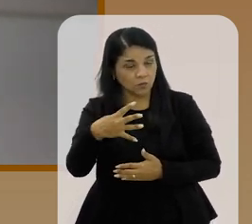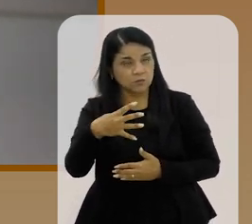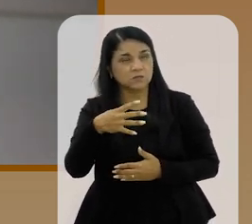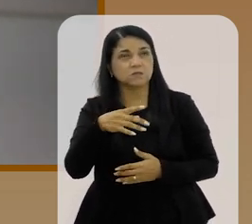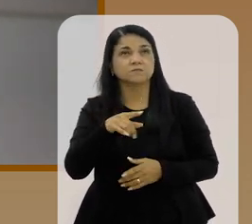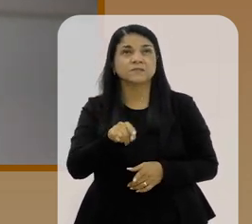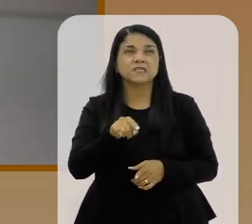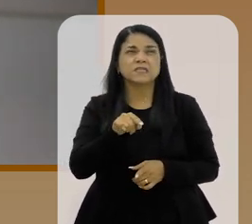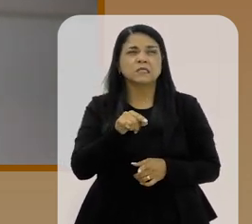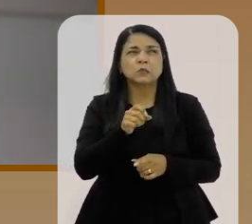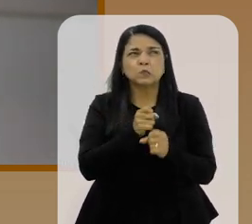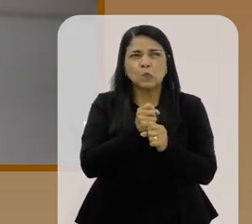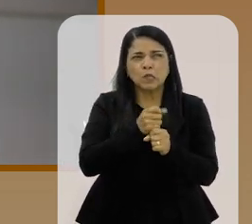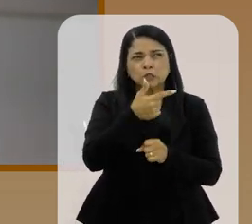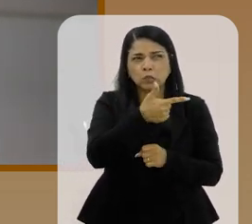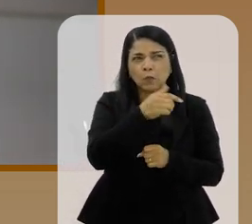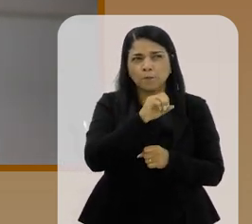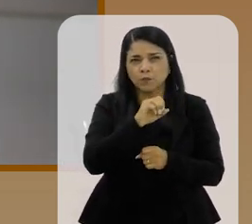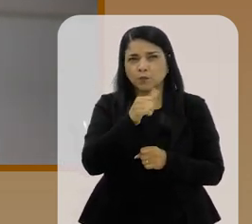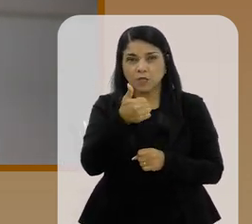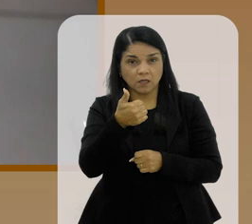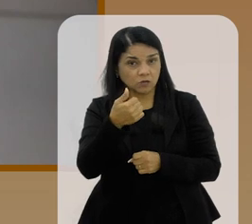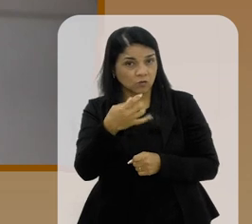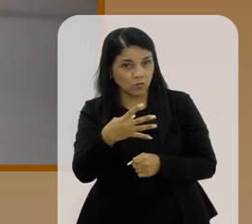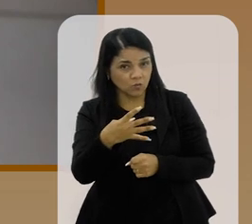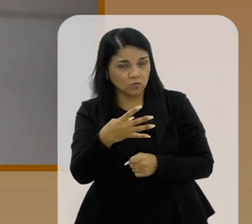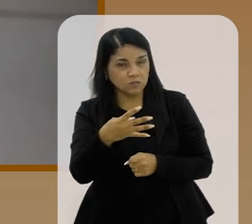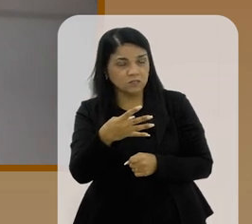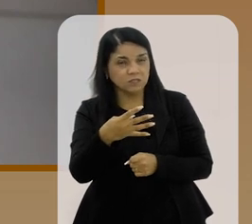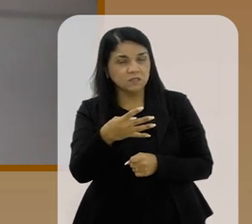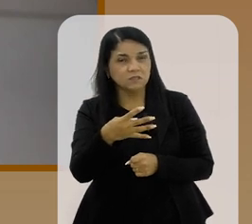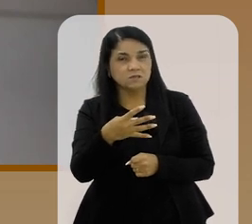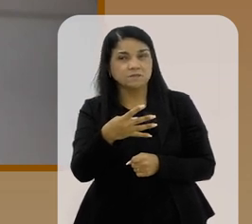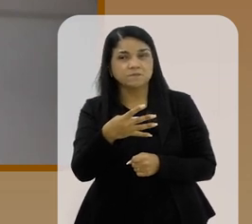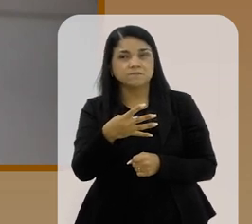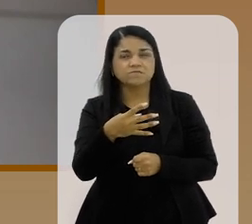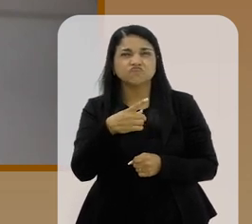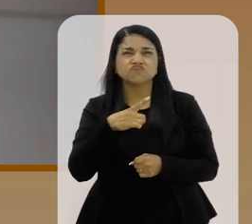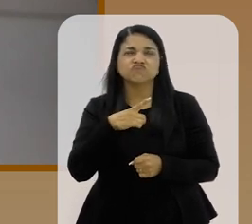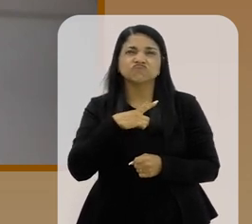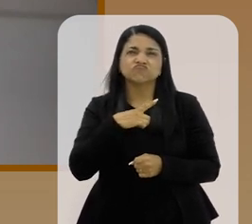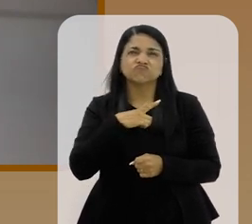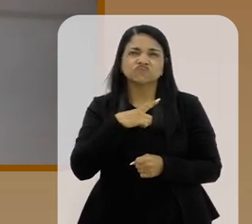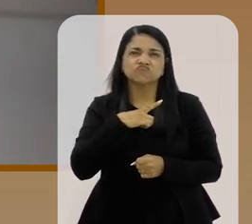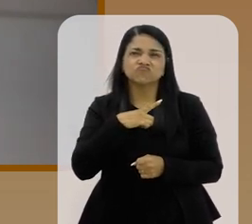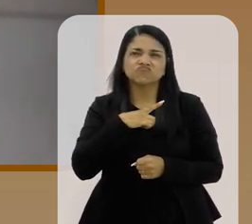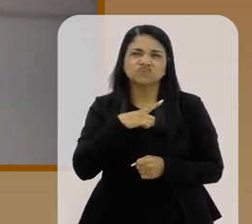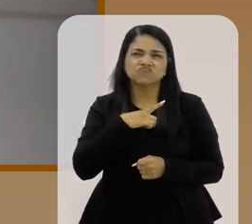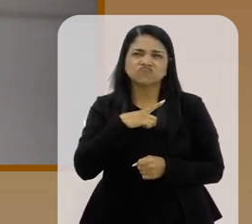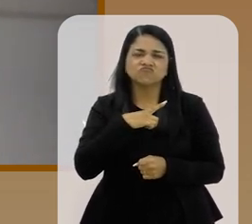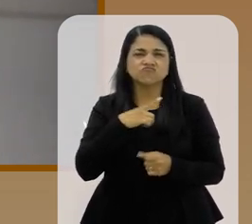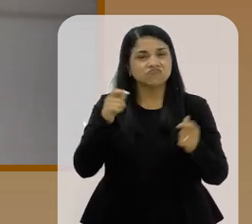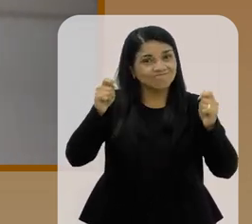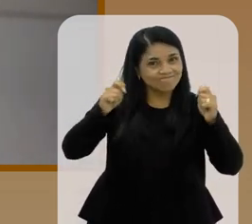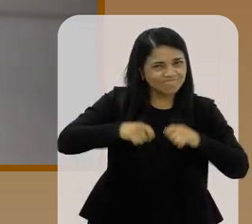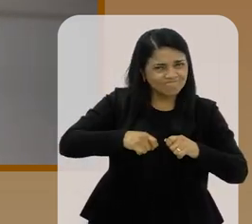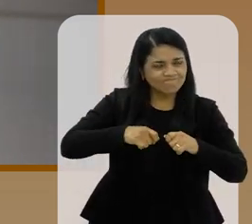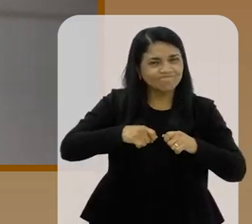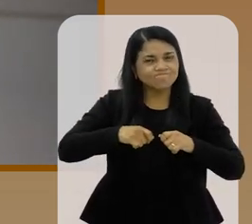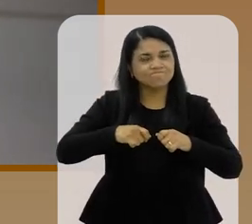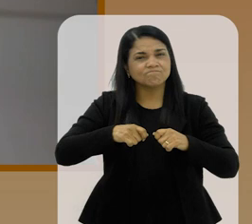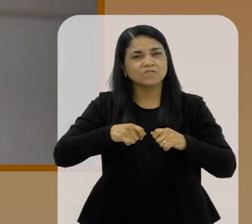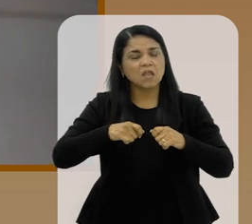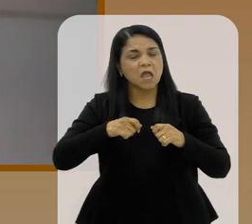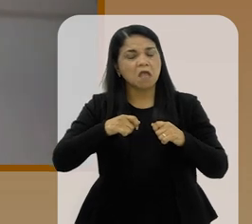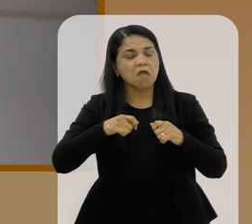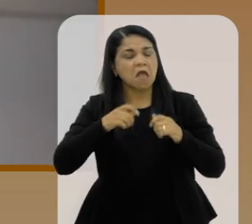E em 2014, então. Foi um ciclo com. Tinha várias pessoas que você conhecia, você sabia mais ou menos as possibilidades.